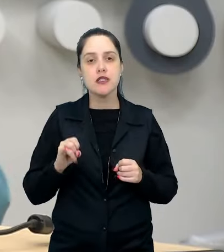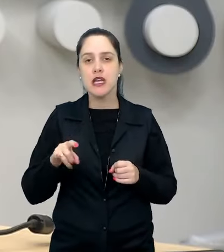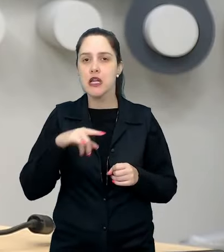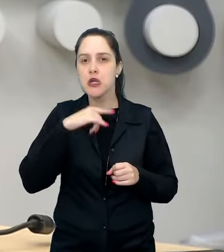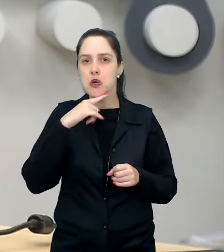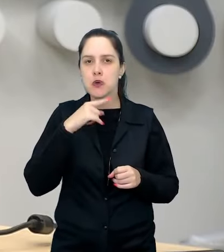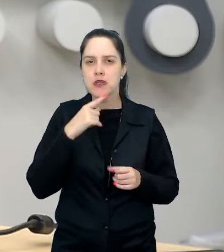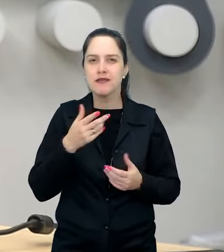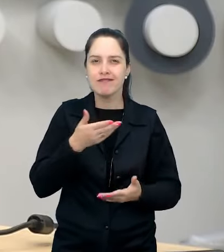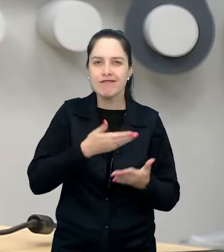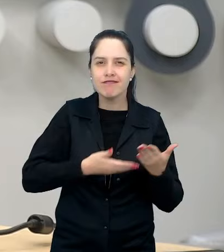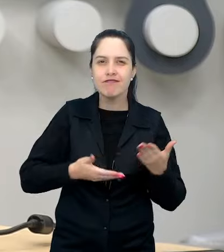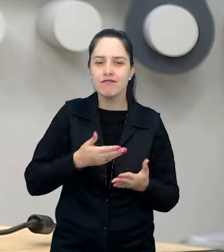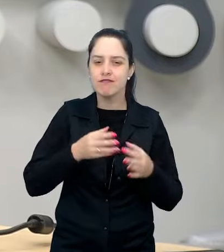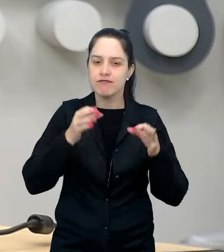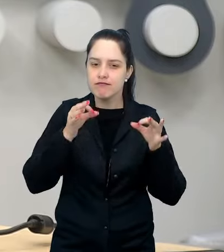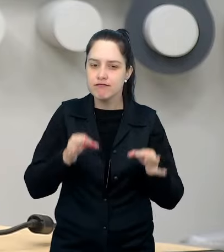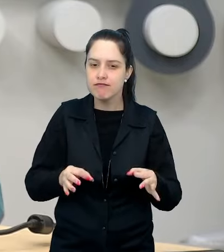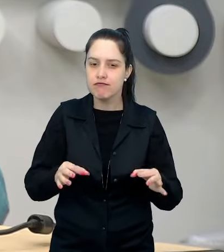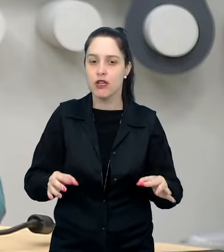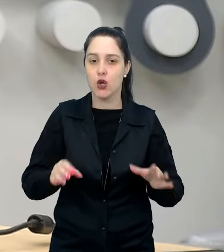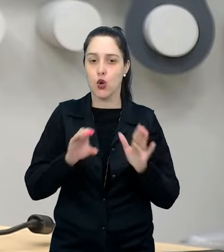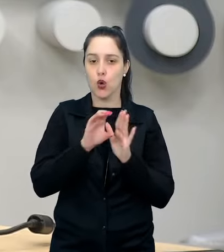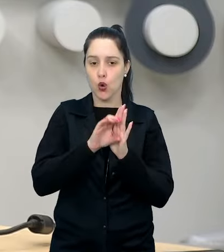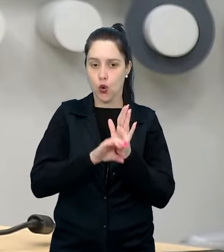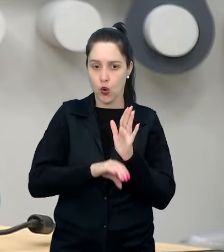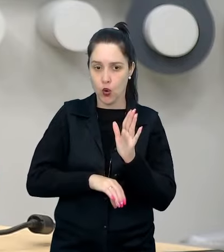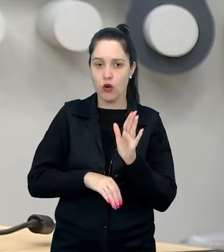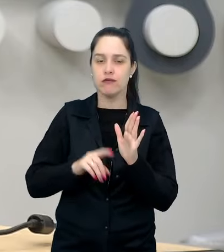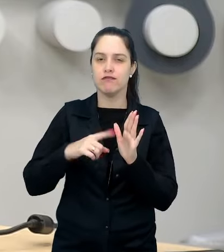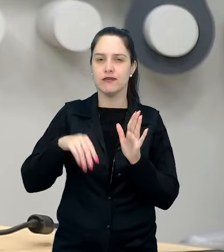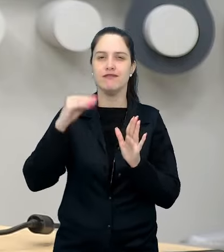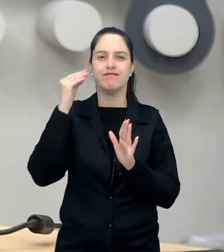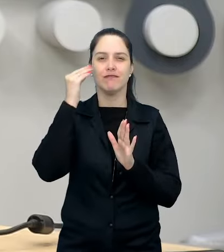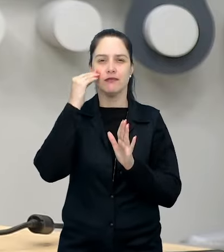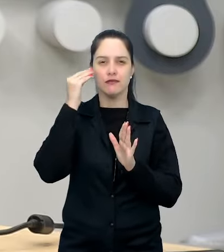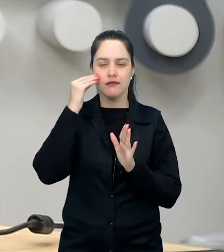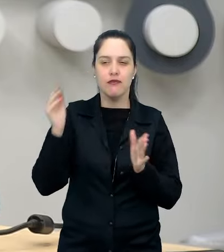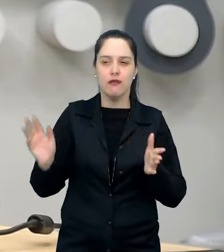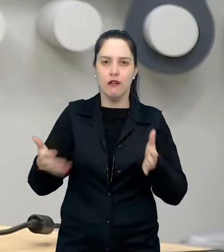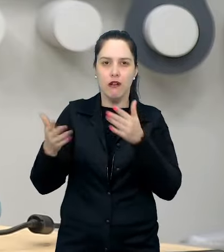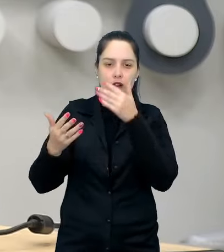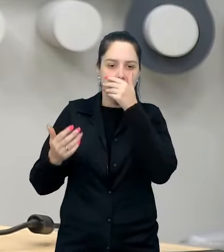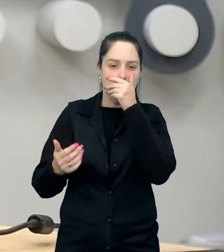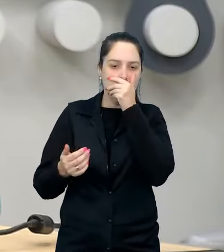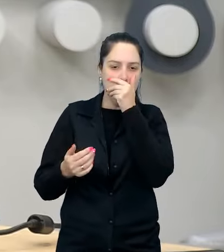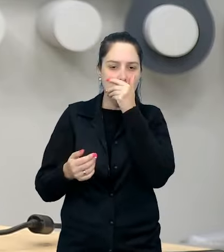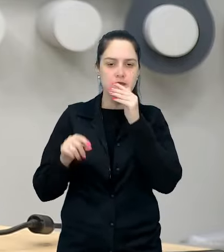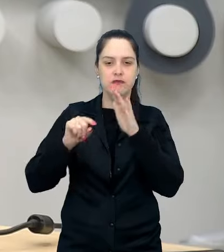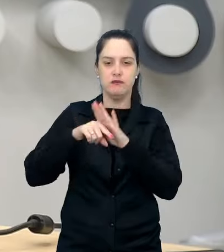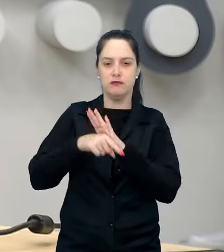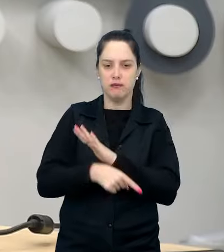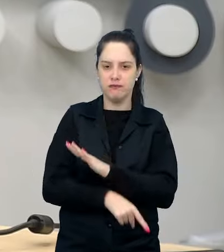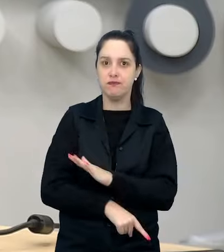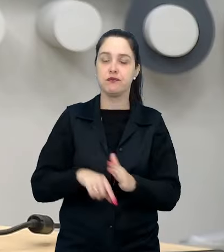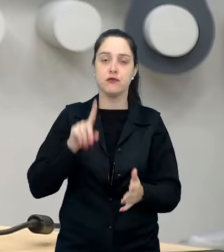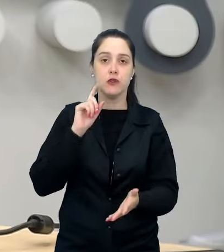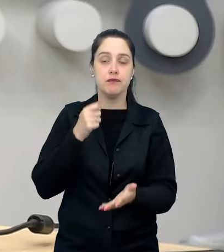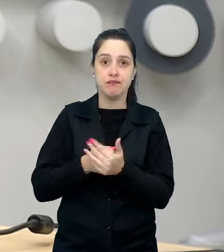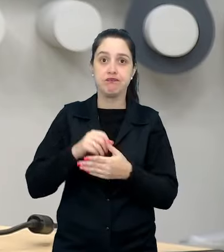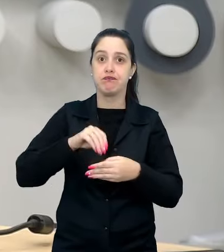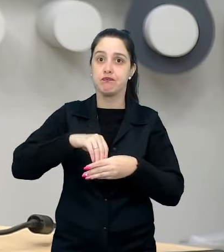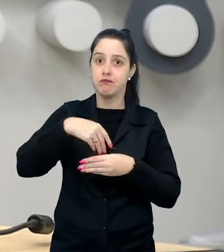se integrar realmente com o currículo, essa tentativa dessa abordagem, né, de abordar um determinado